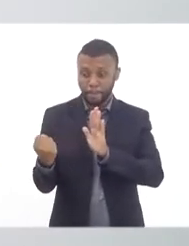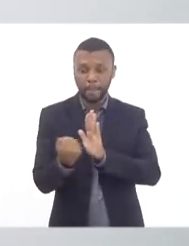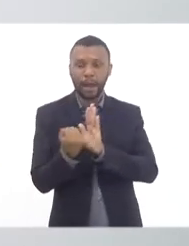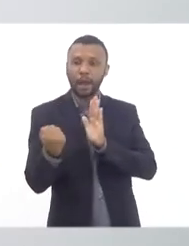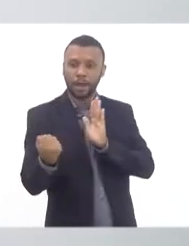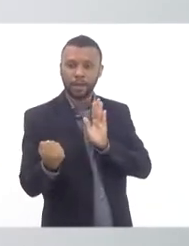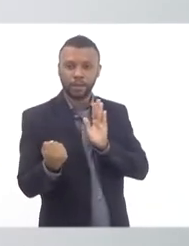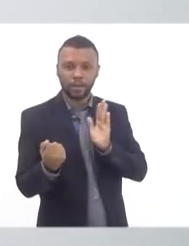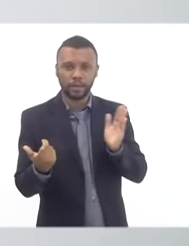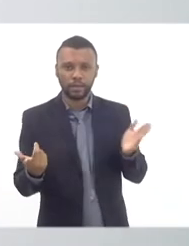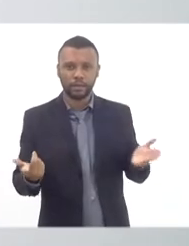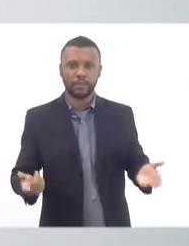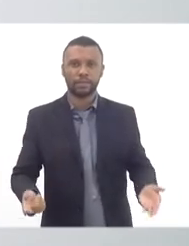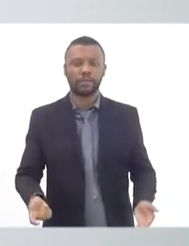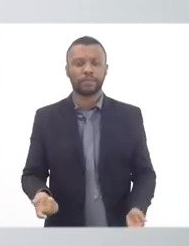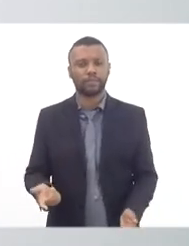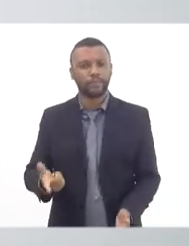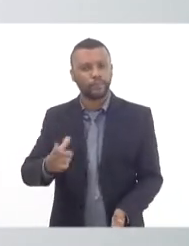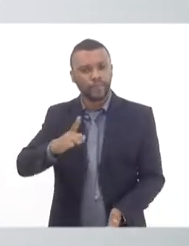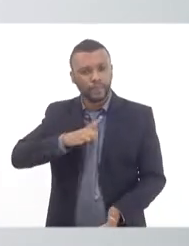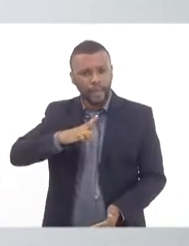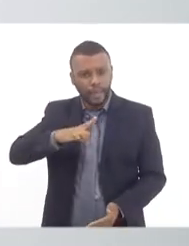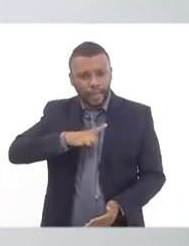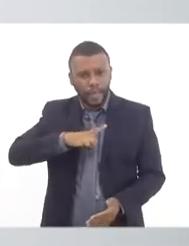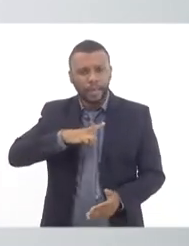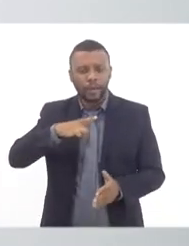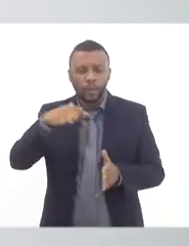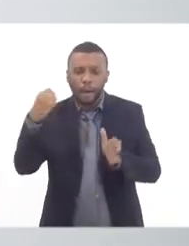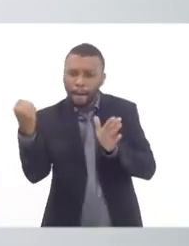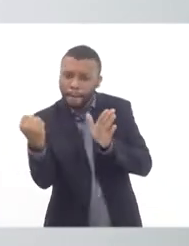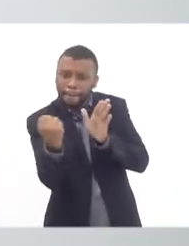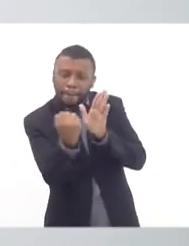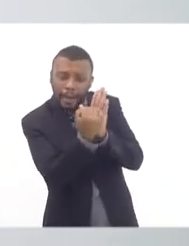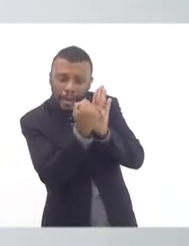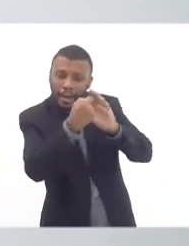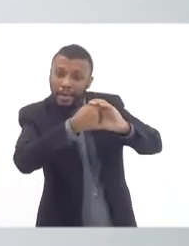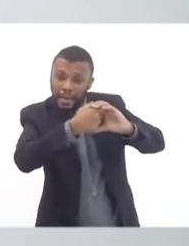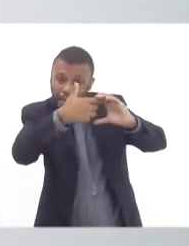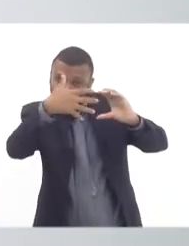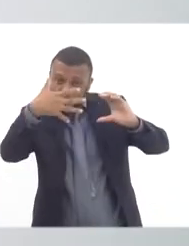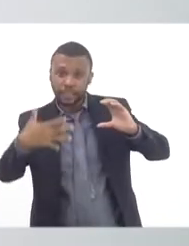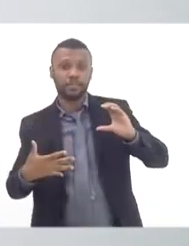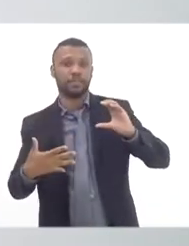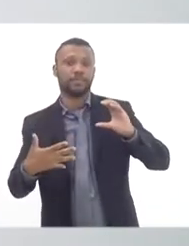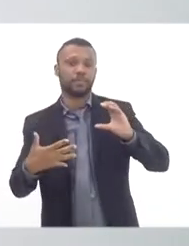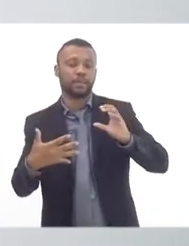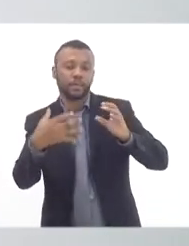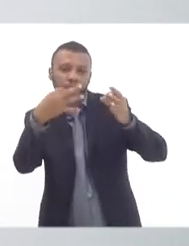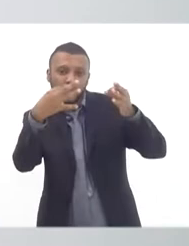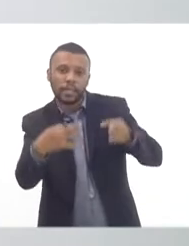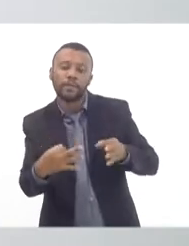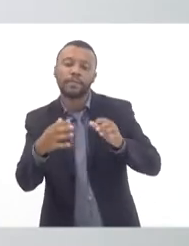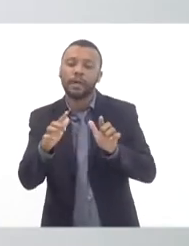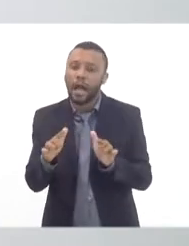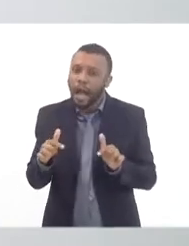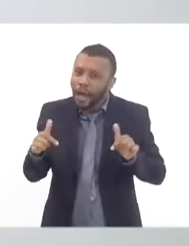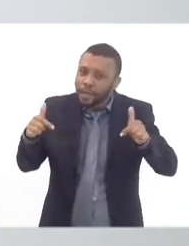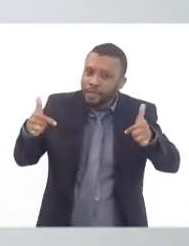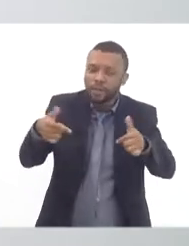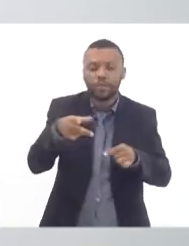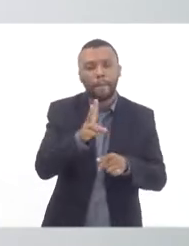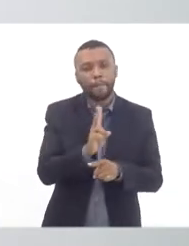identidade tem o carimbo exatamente da ação de